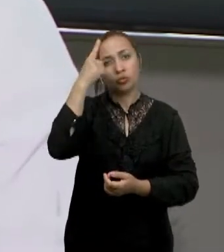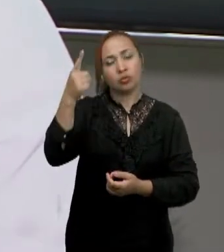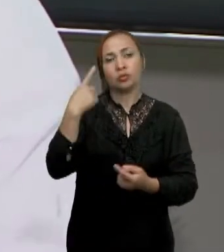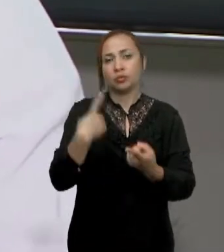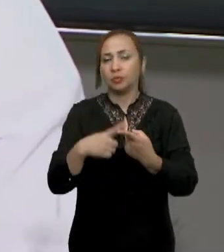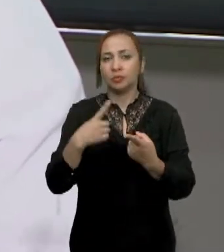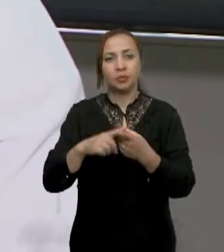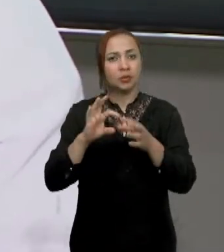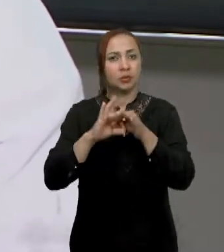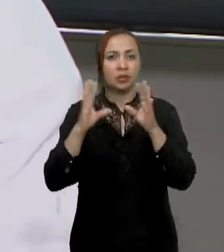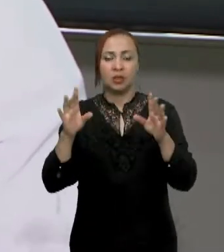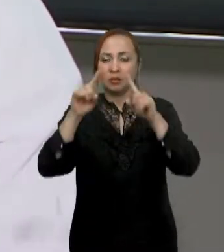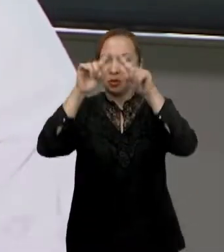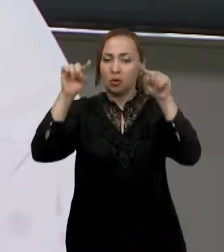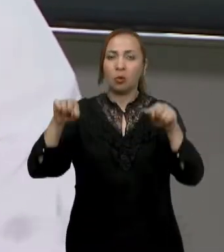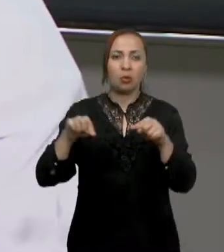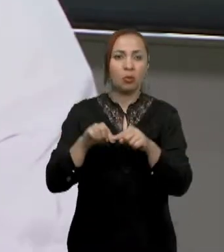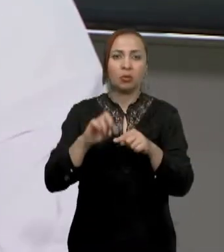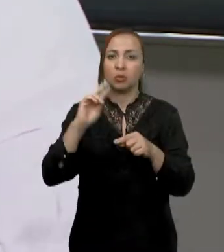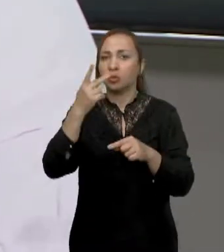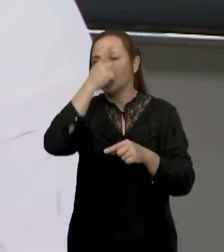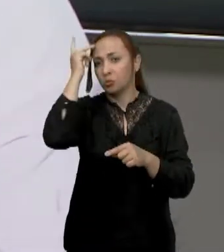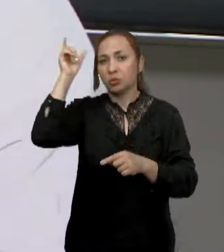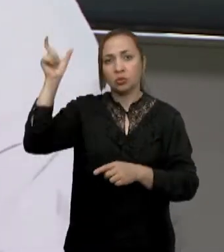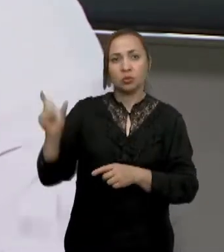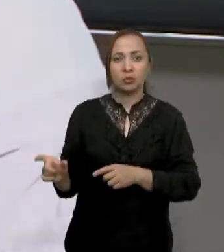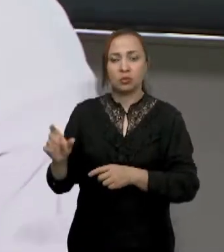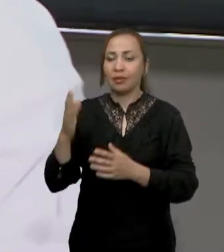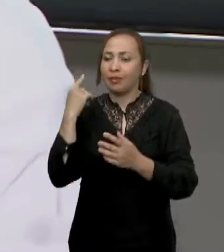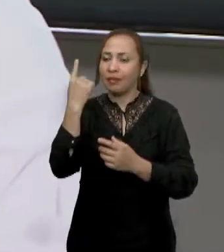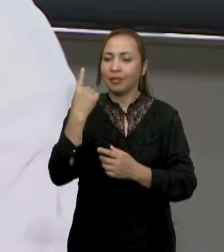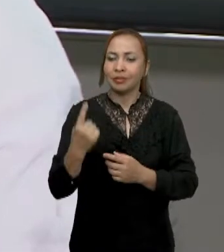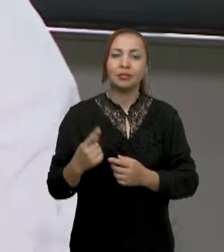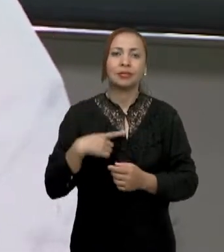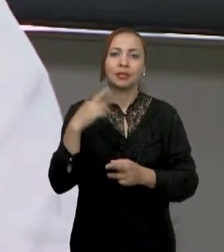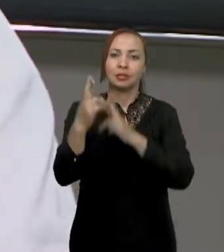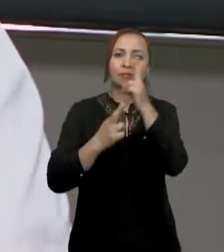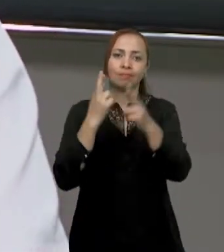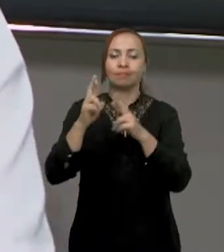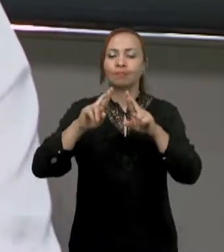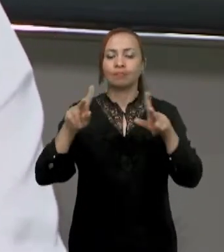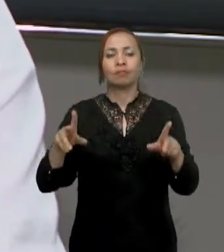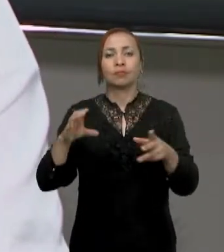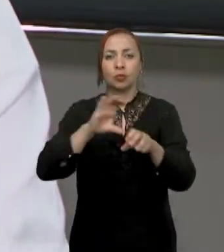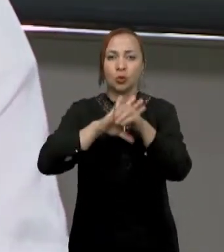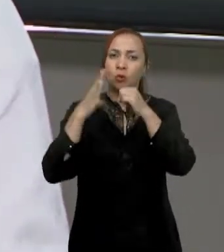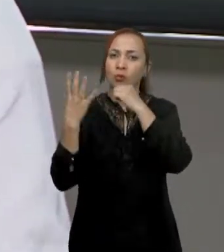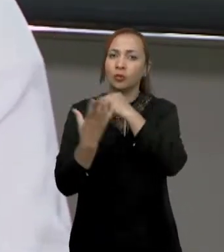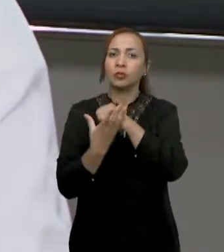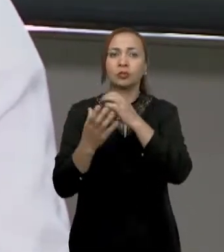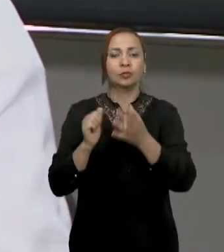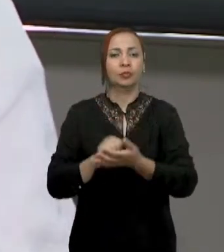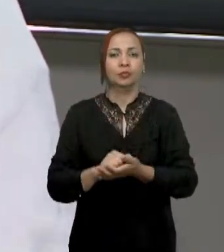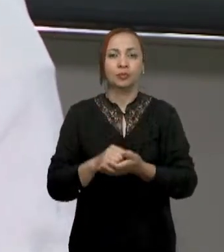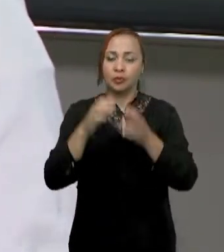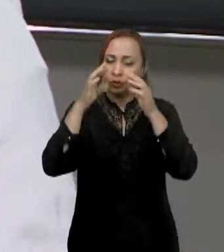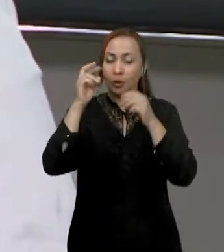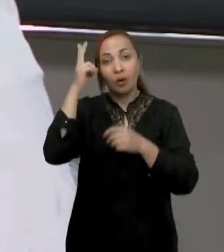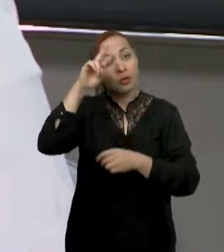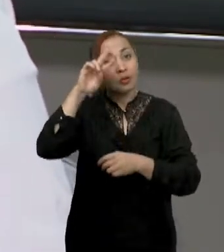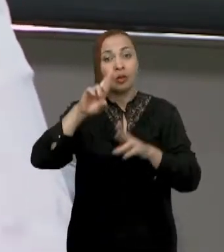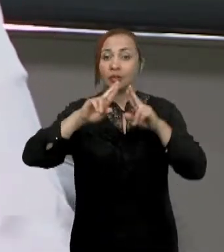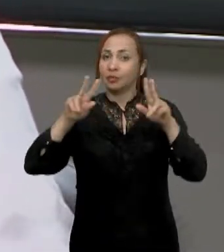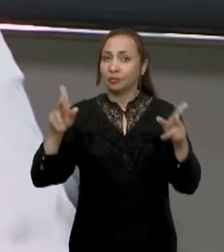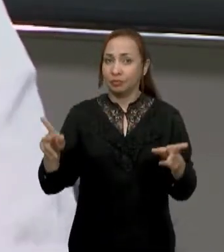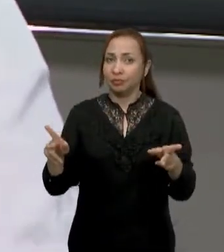independente do quadro ou de quantos pacientes vieram, cada um tem uma relação diferente com o Covid. São